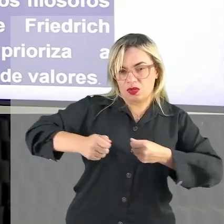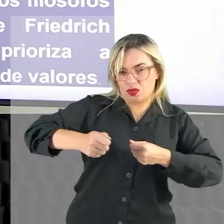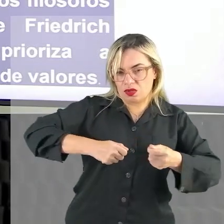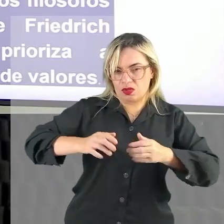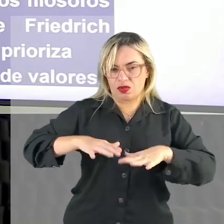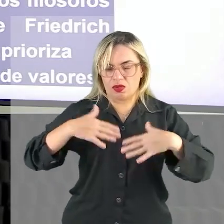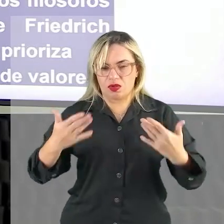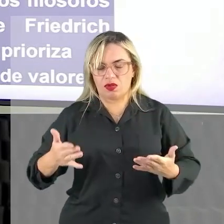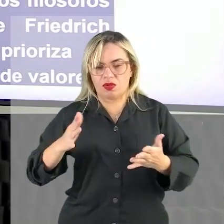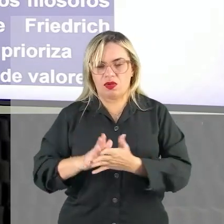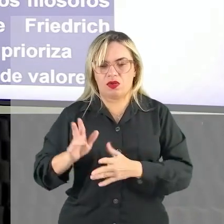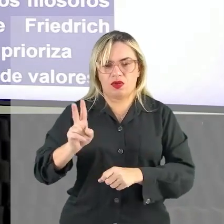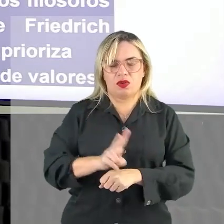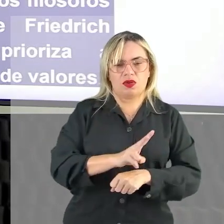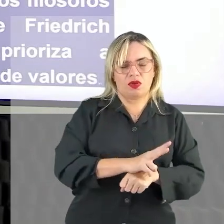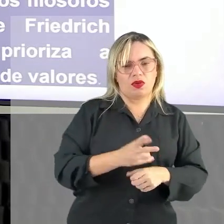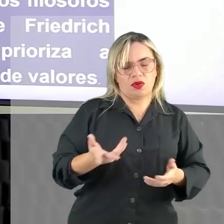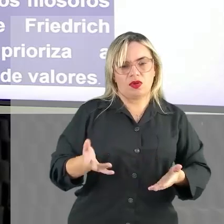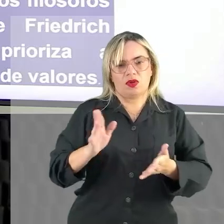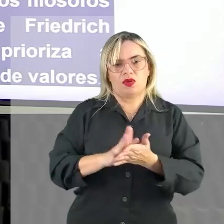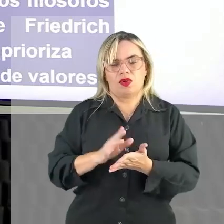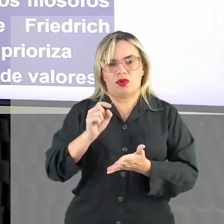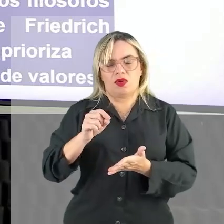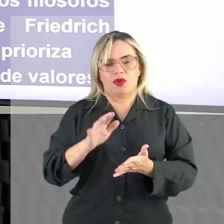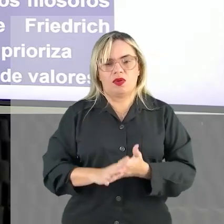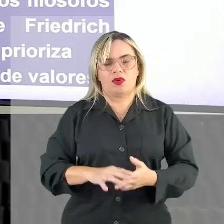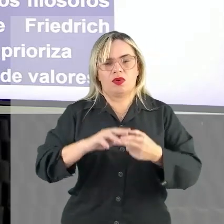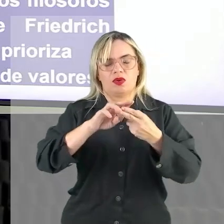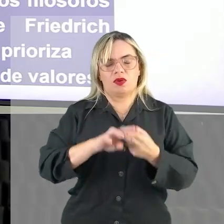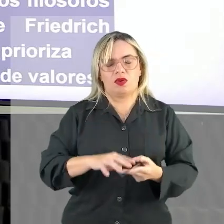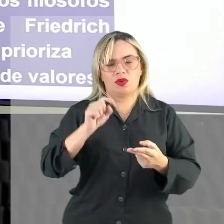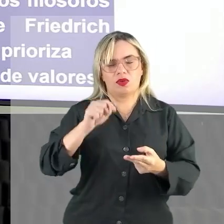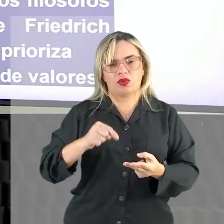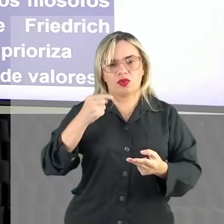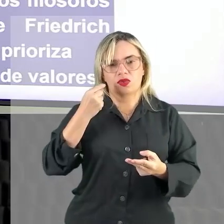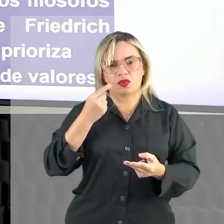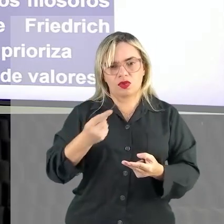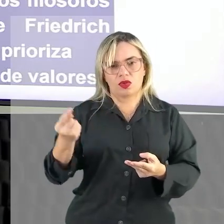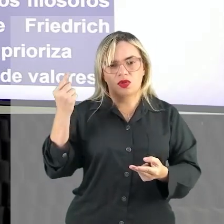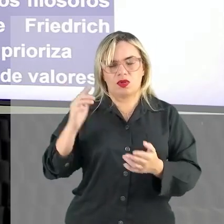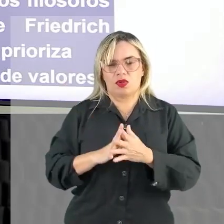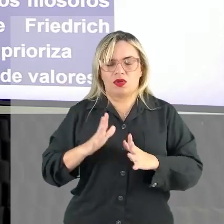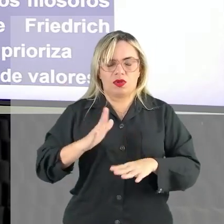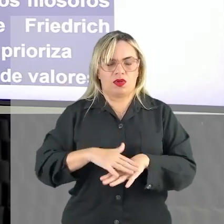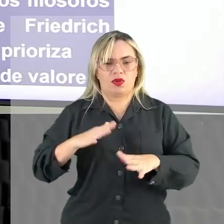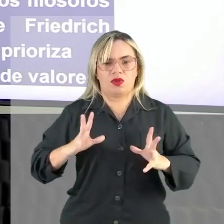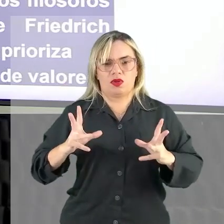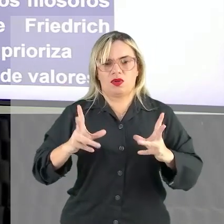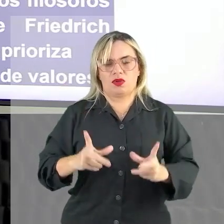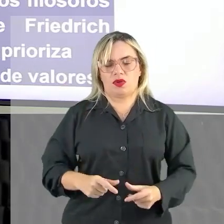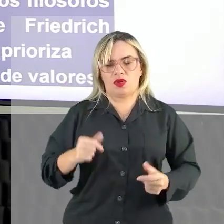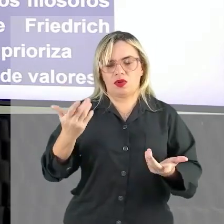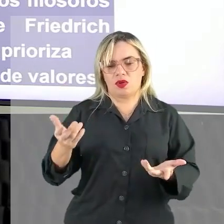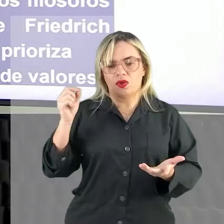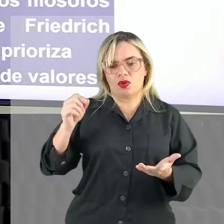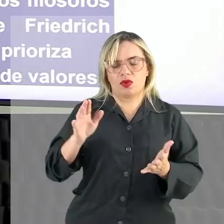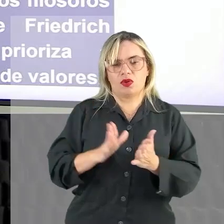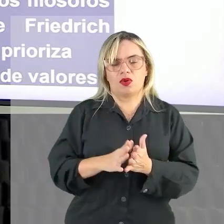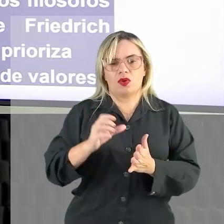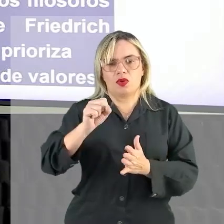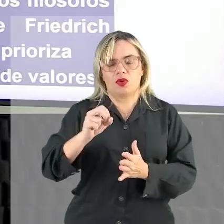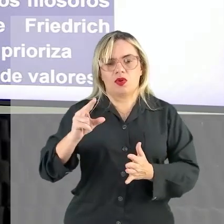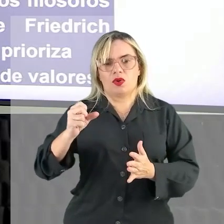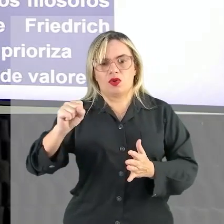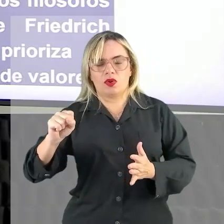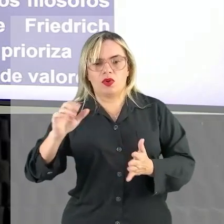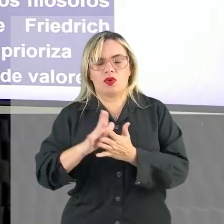contas, o SUS, por exemplo, é um dos órgãos mais completos do mundo. Os outros países tomam o Sistema Único de Saúde